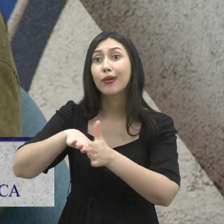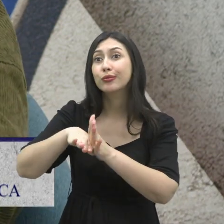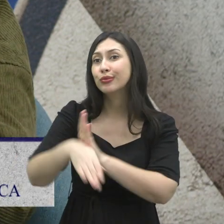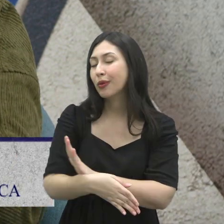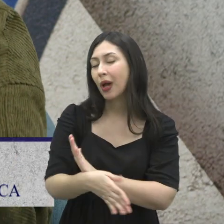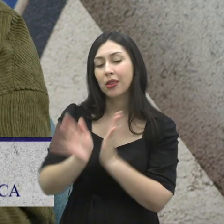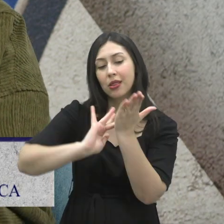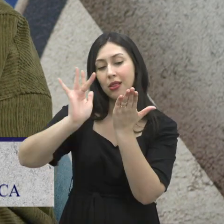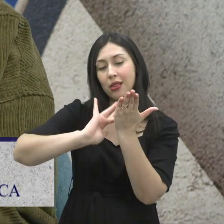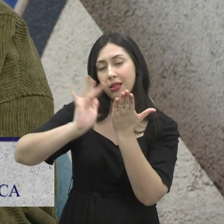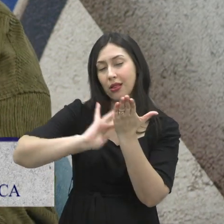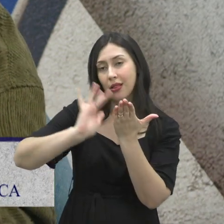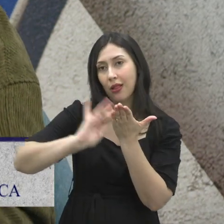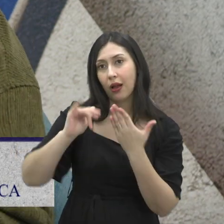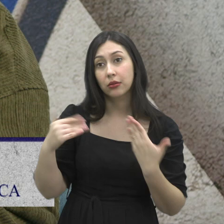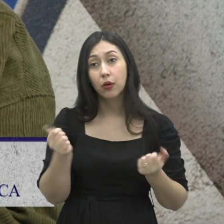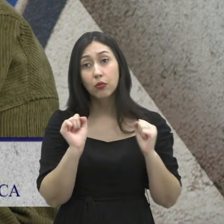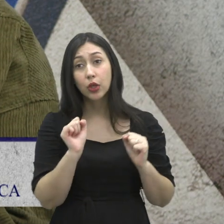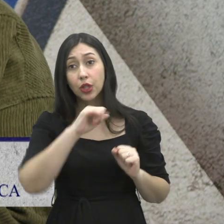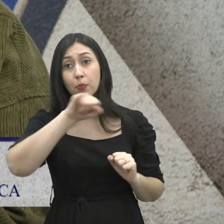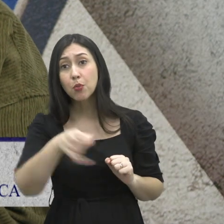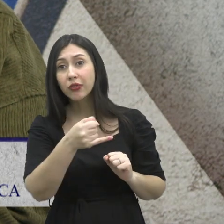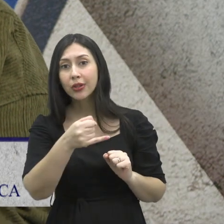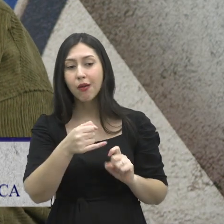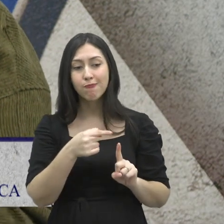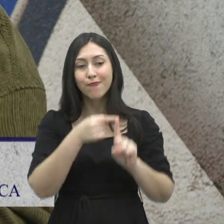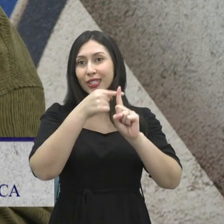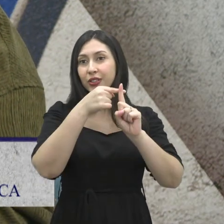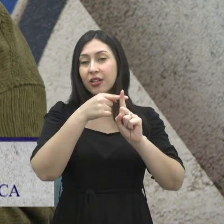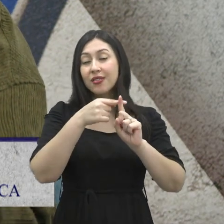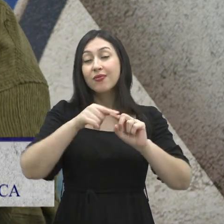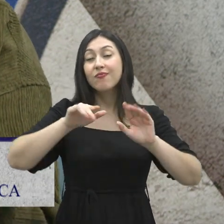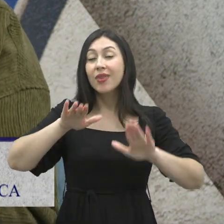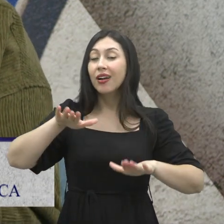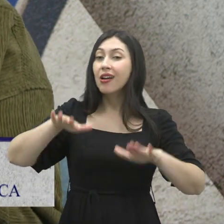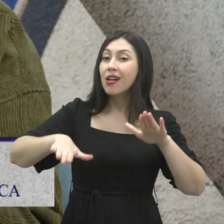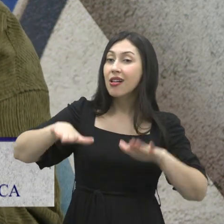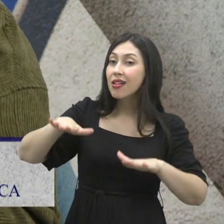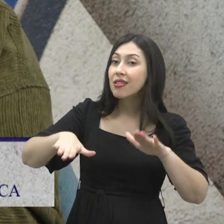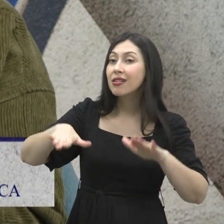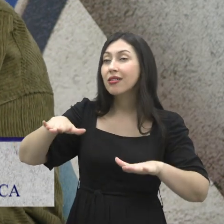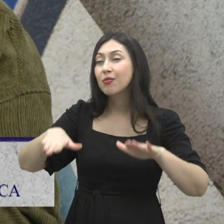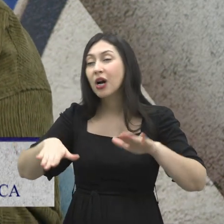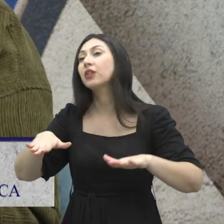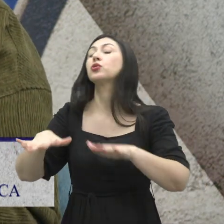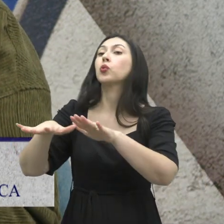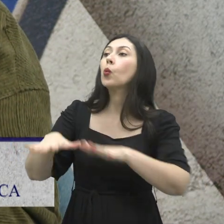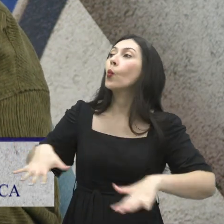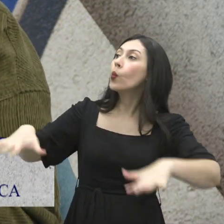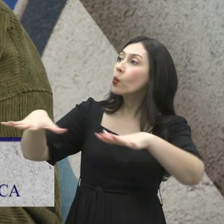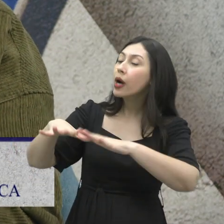Então, assim, a gente pode utilizar ele de uma maneira muito positiva, mas depende de uma gama ali de ambientes.